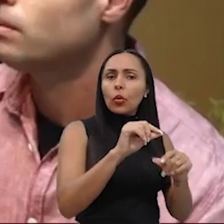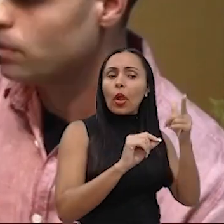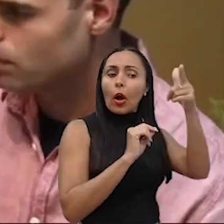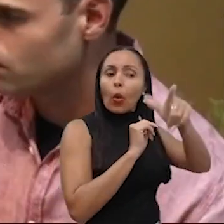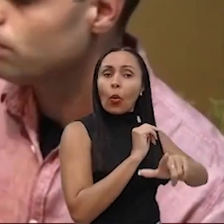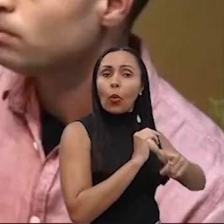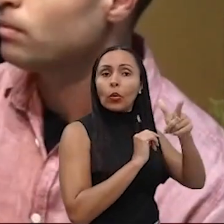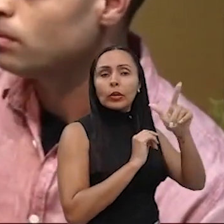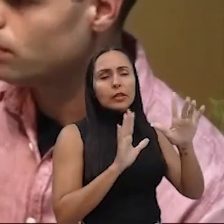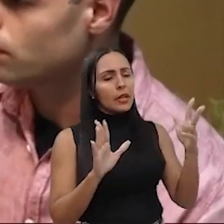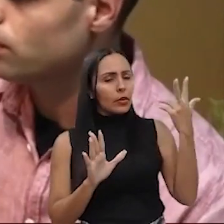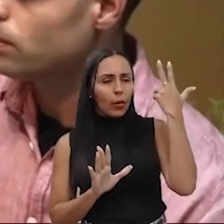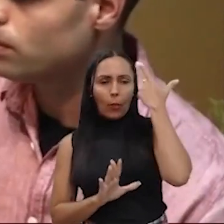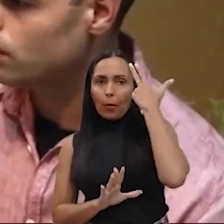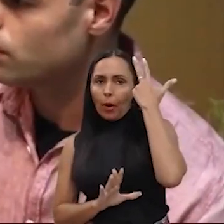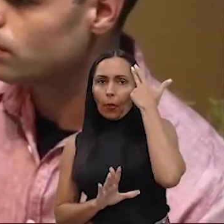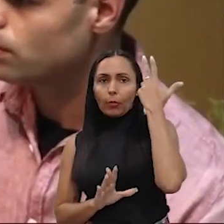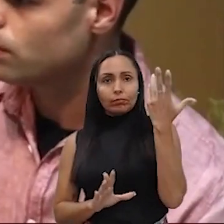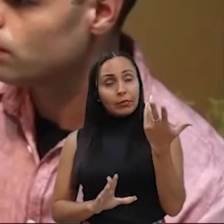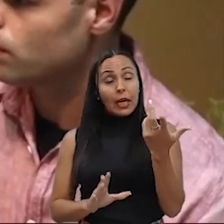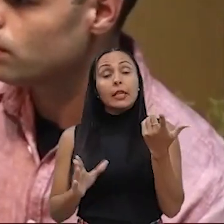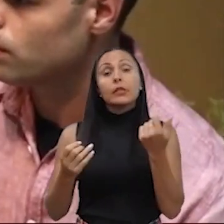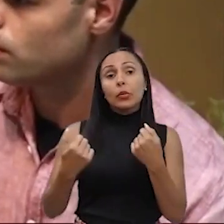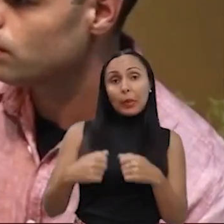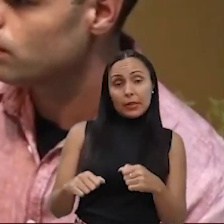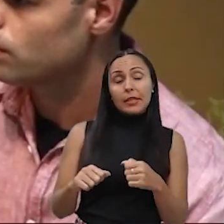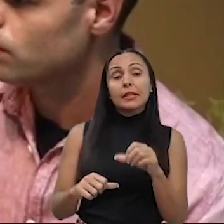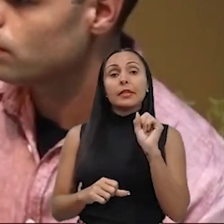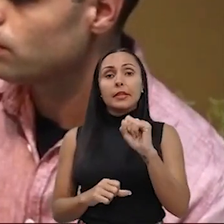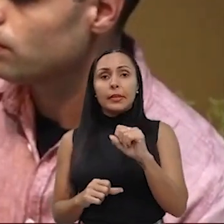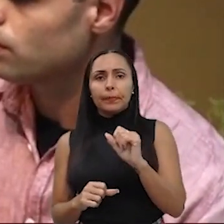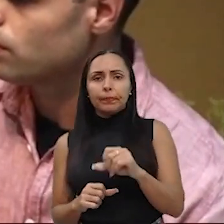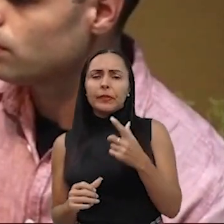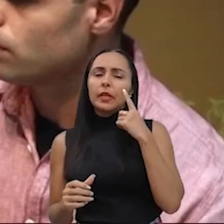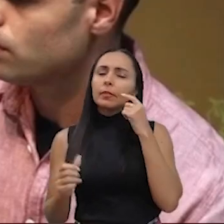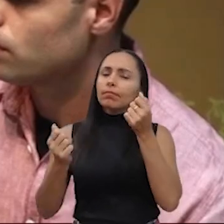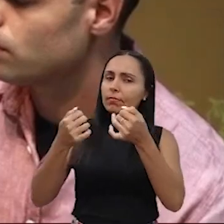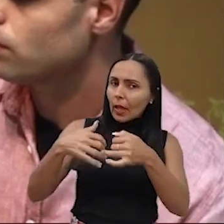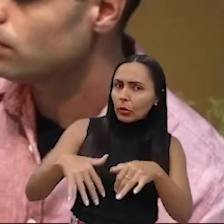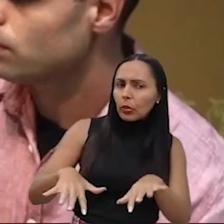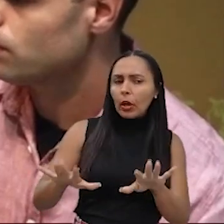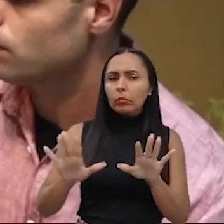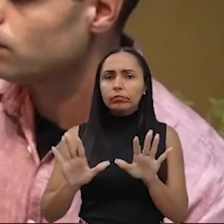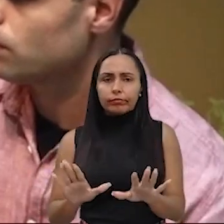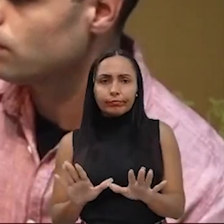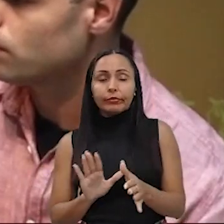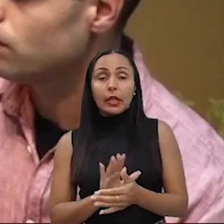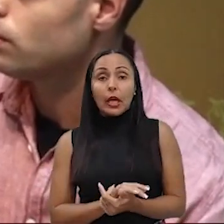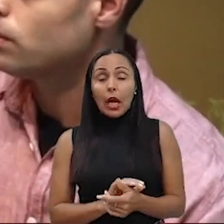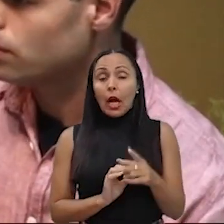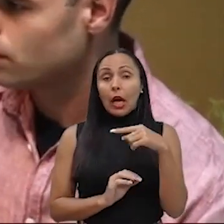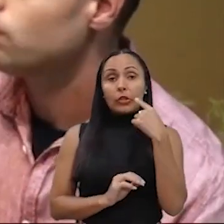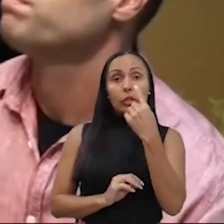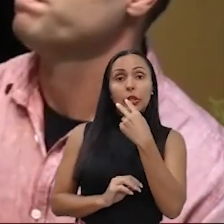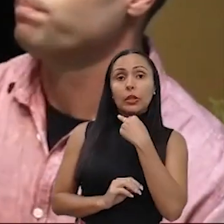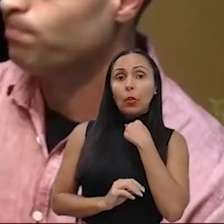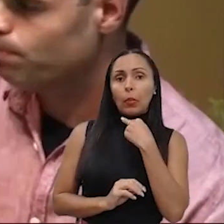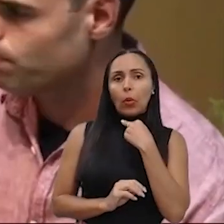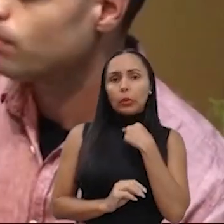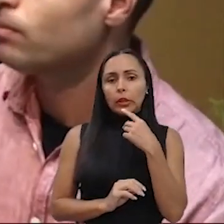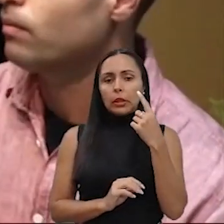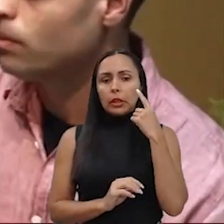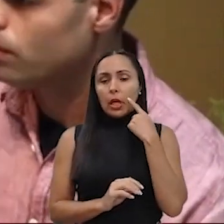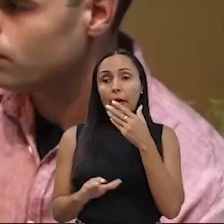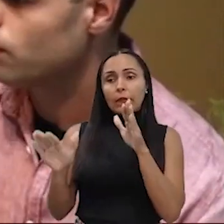muito natural, e isso precisa ser naturalizado, porque a gente não pode, inclusive, categorizar